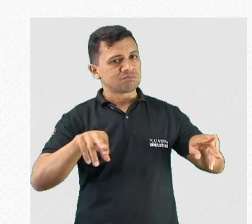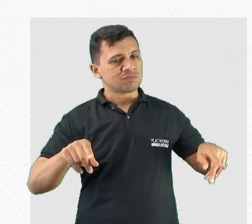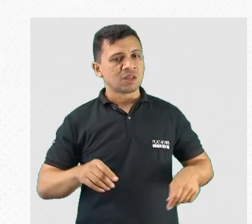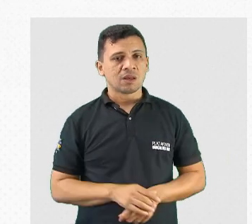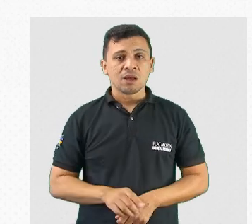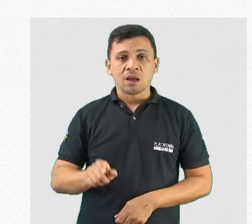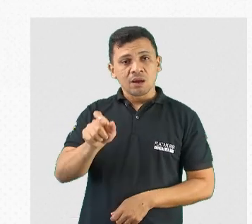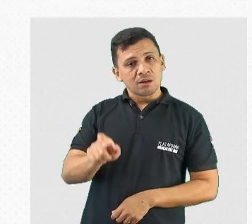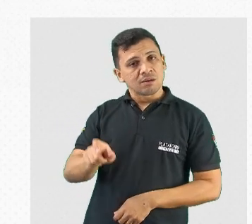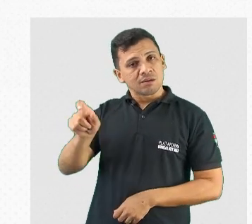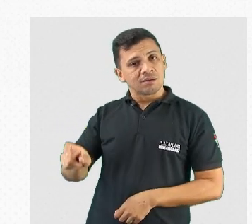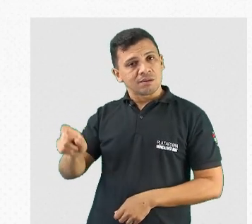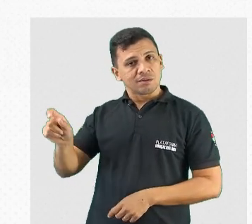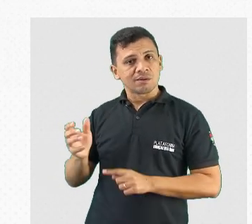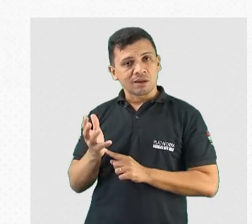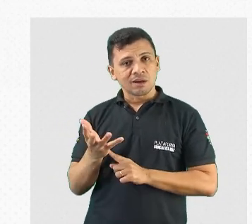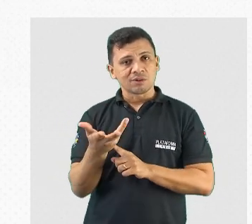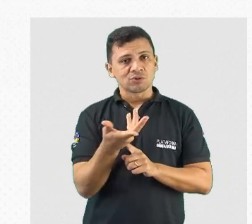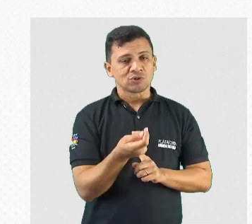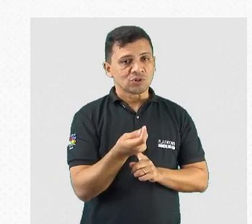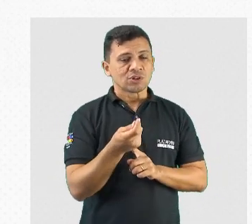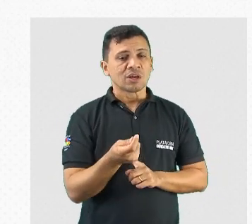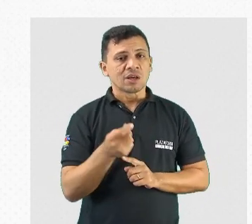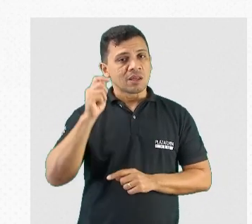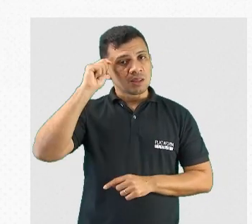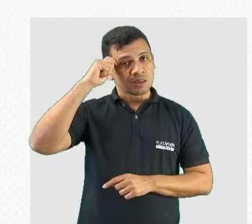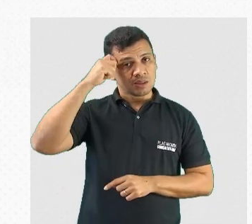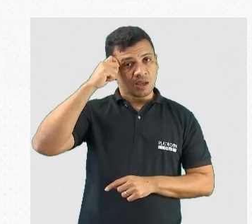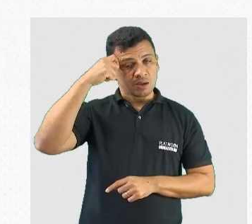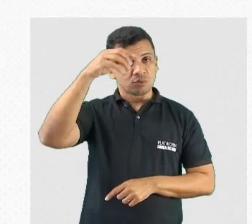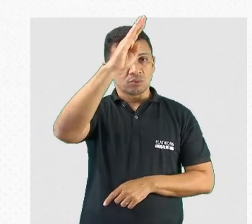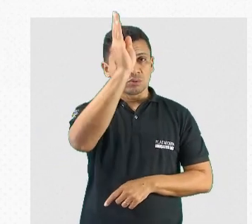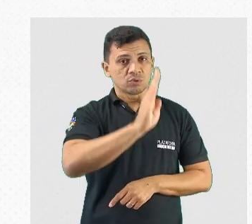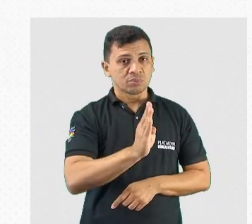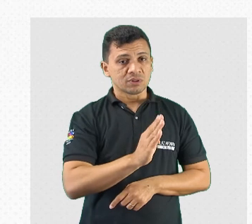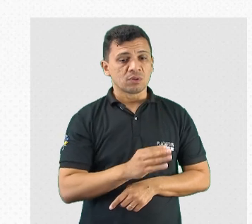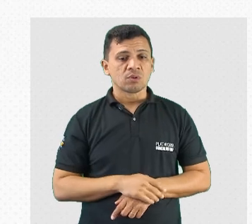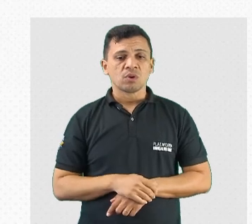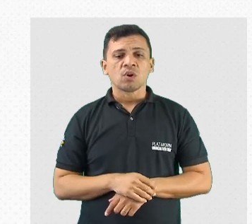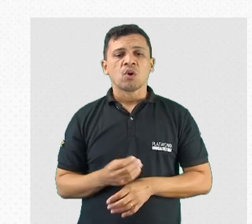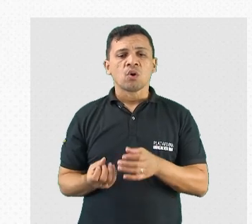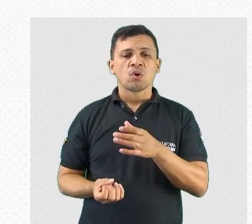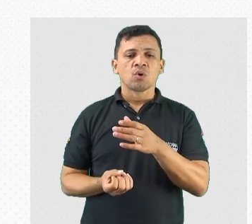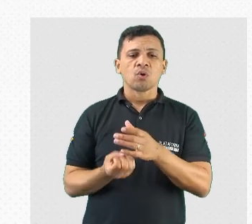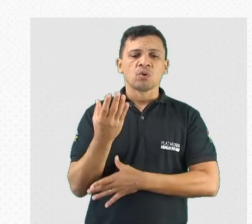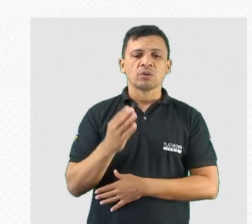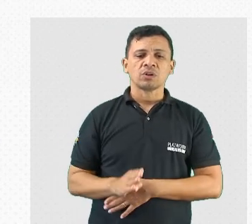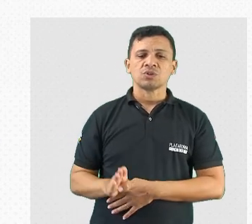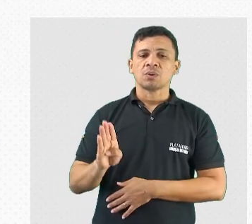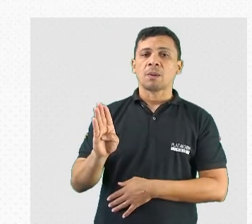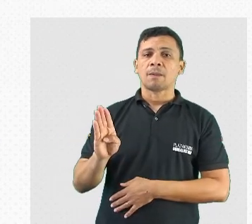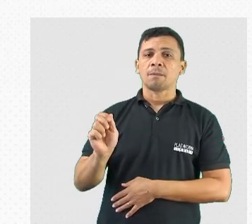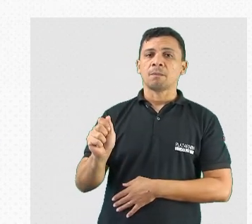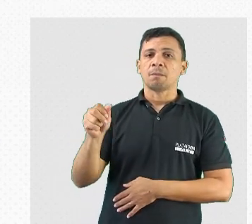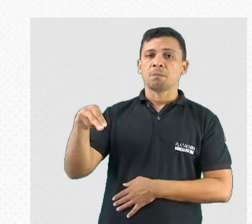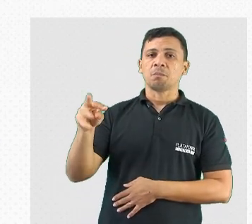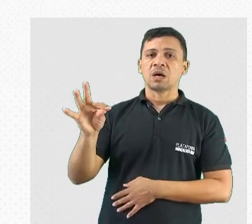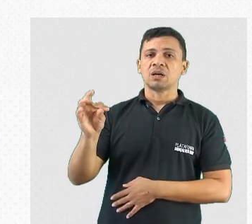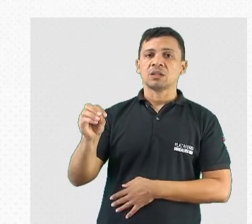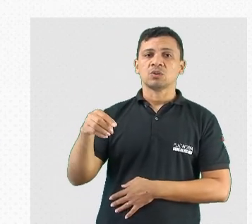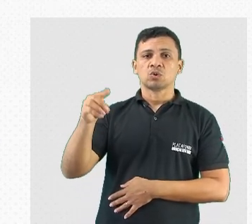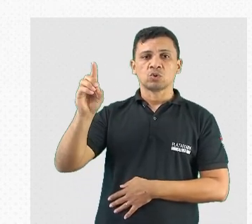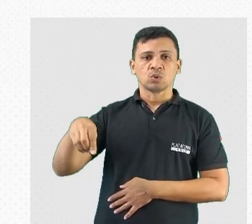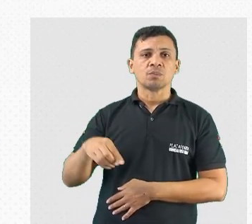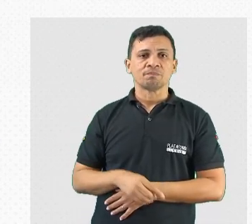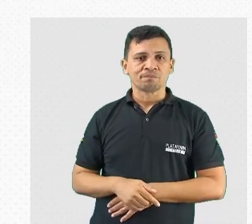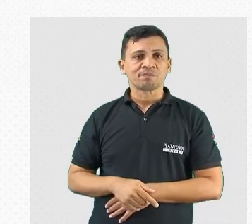os primeiros artistas, artífices negros do país eram de origem bantô ou banta, do centro sul-africano. Então, cada